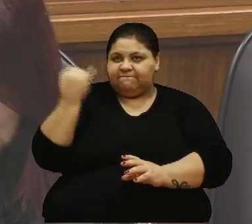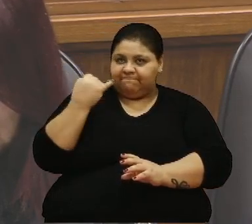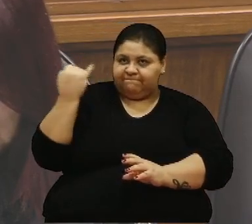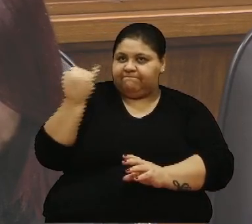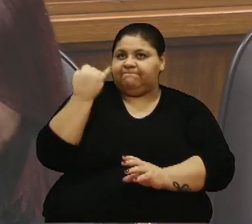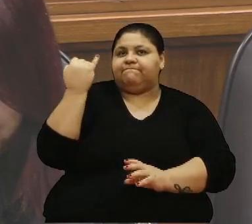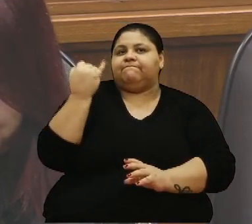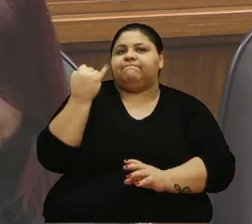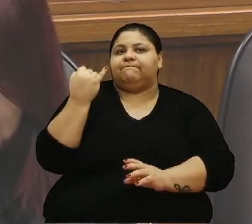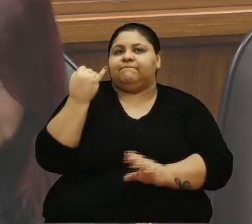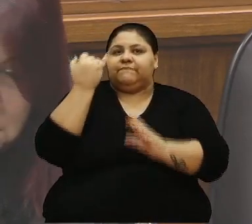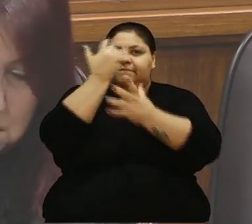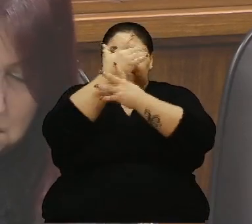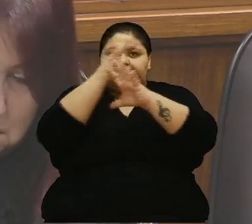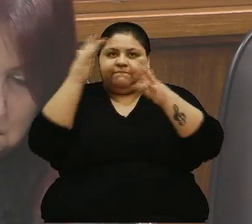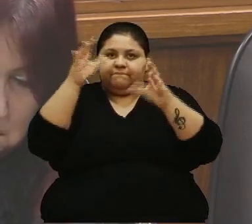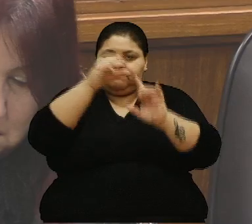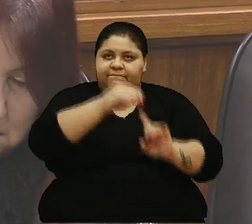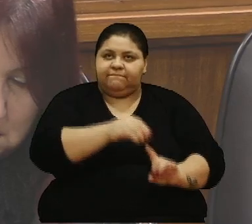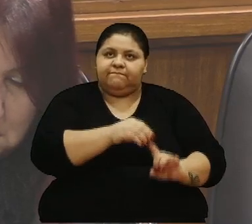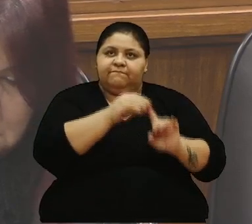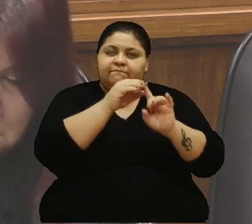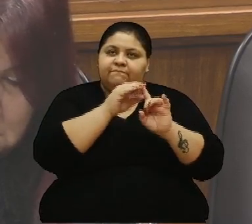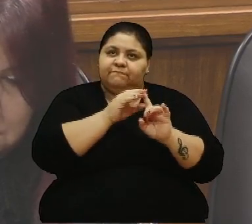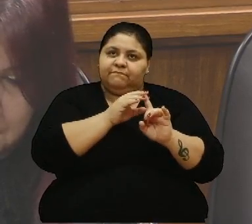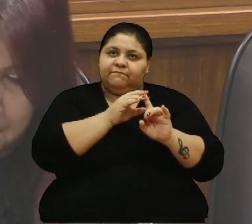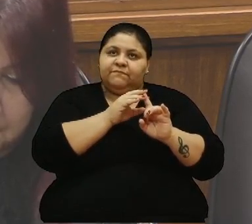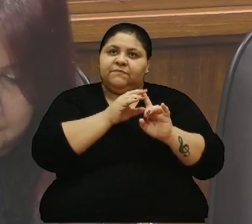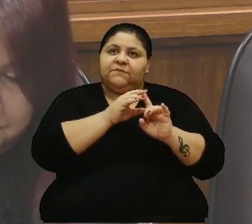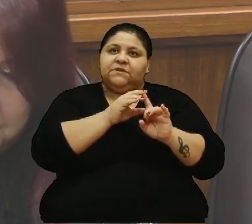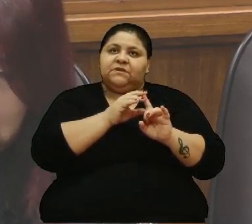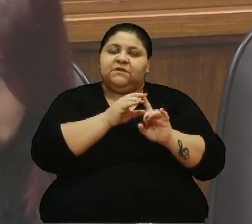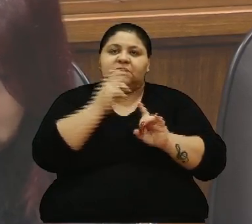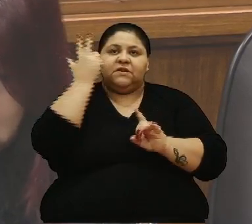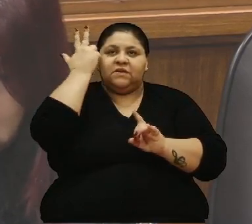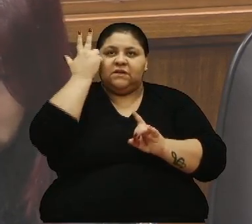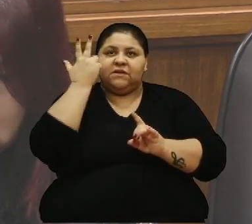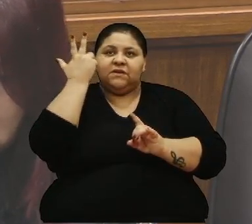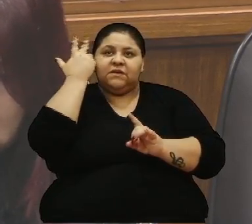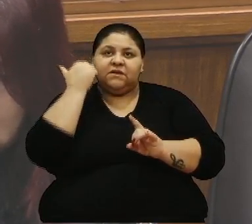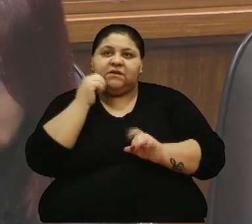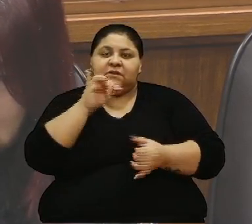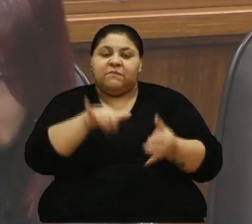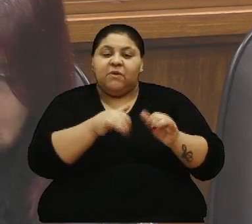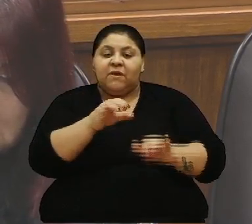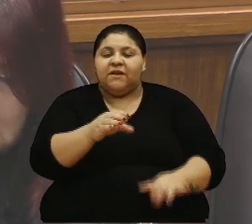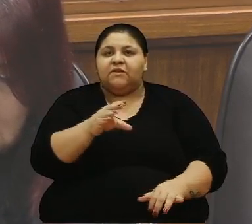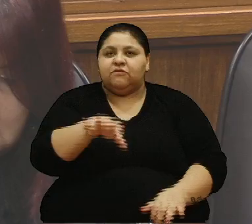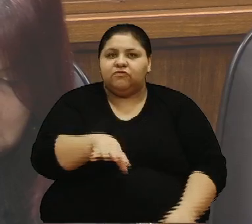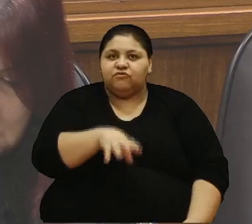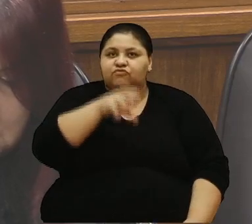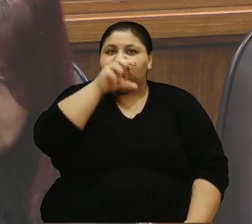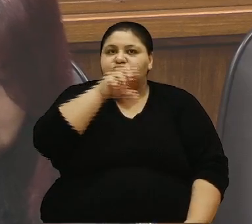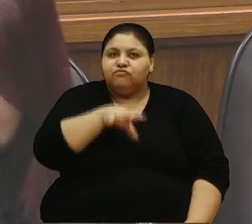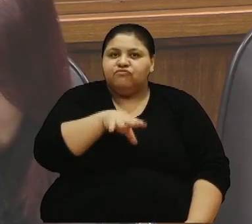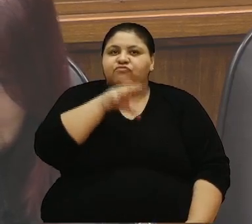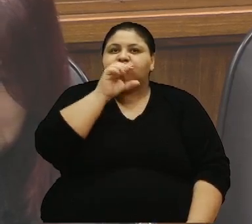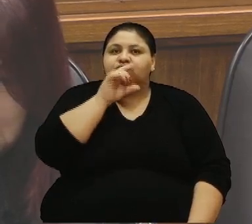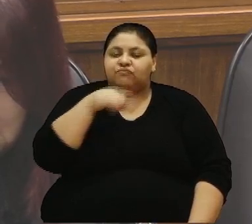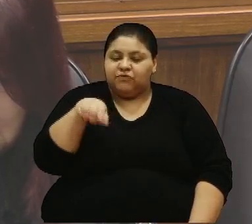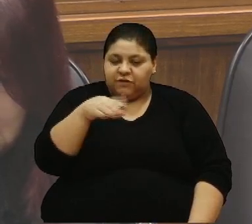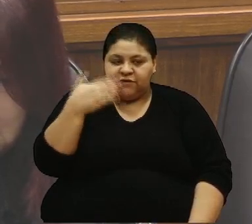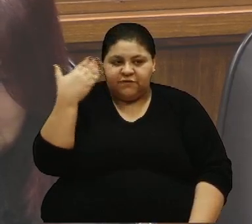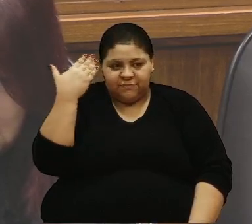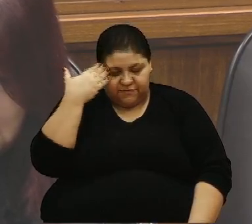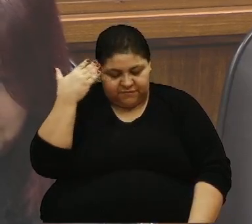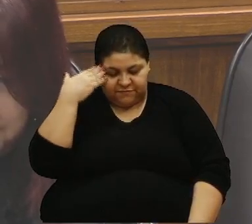importância das árvores, principalmente as árvores nativas, para a qualidade do ar que nós respiramos. Nós sabemos